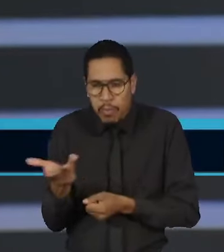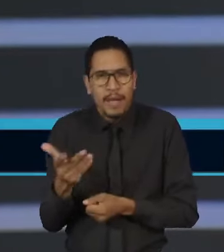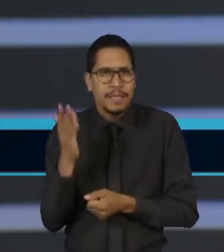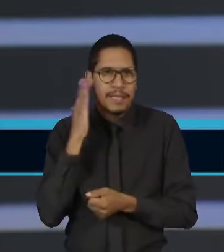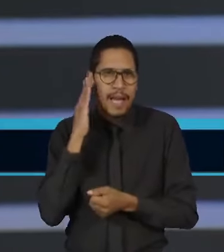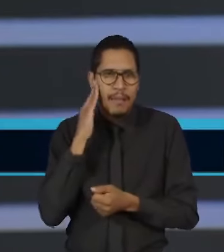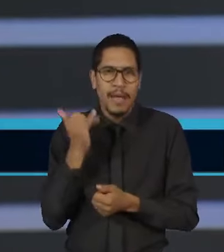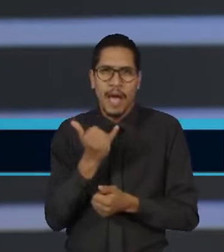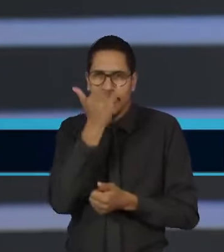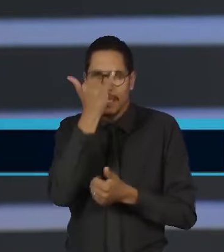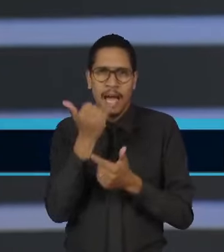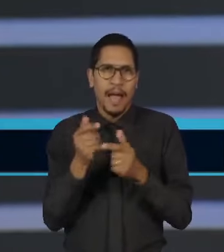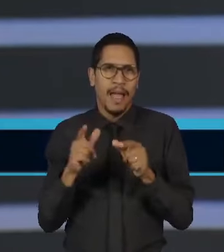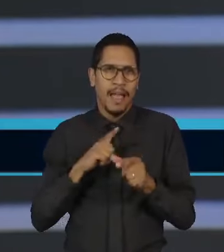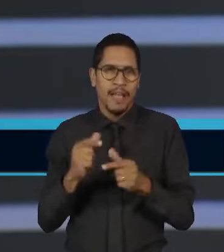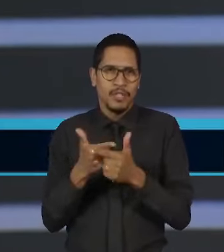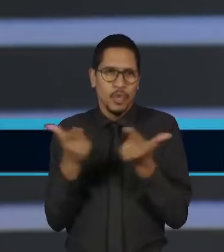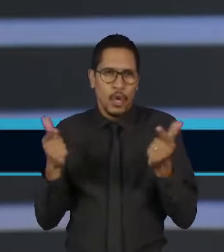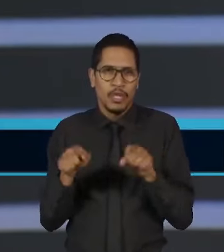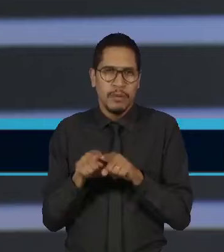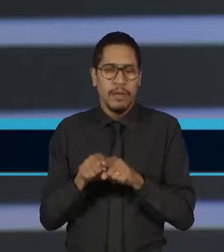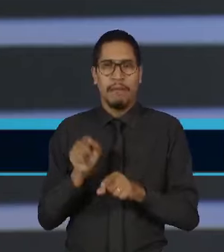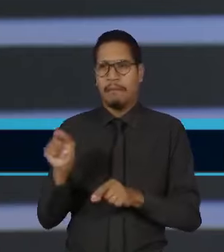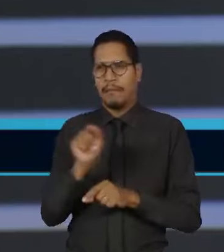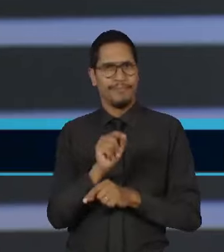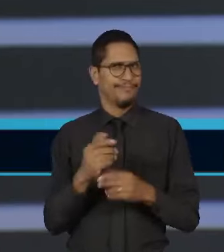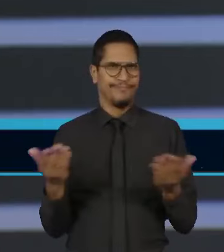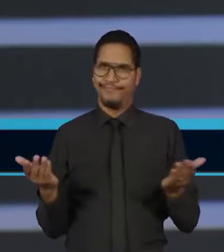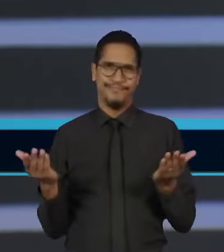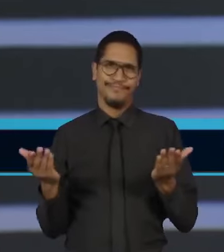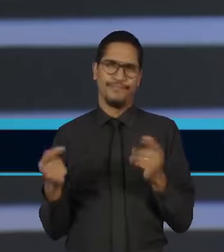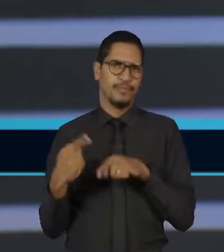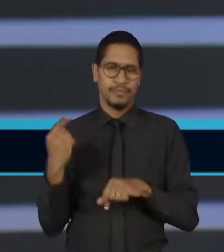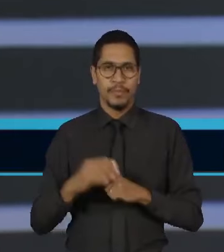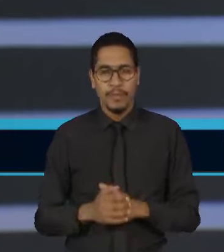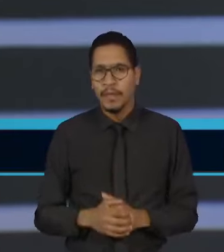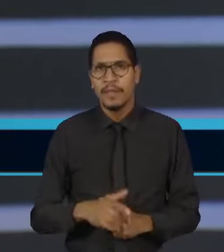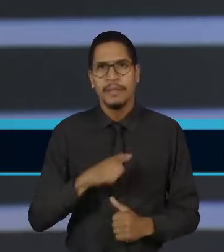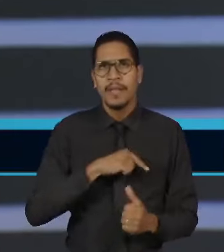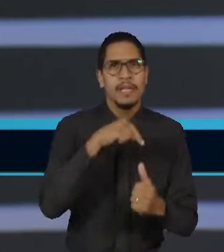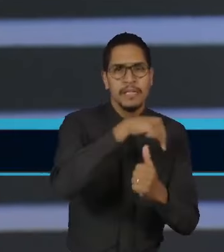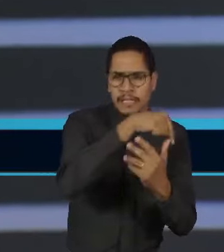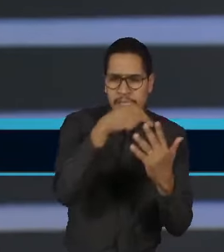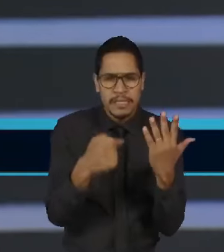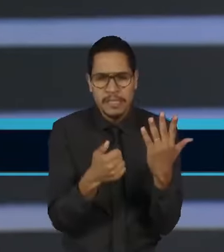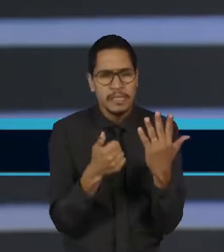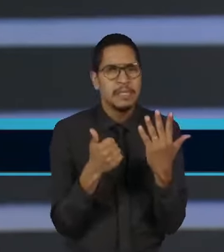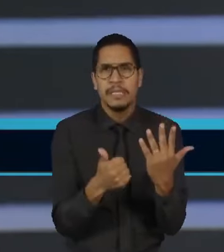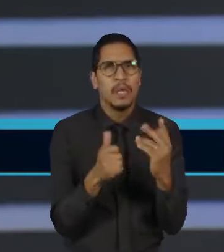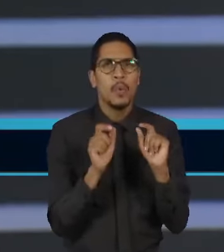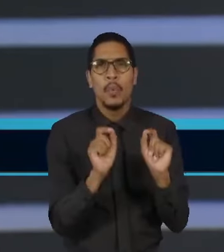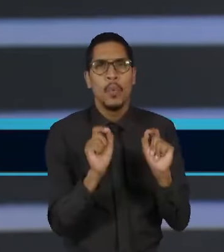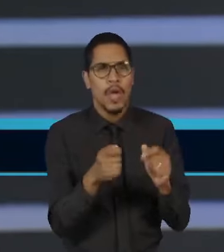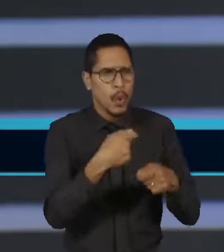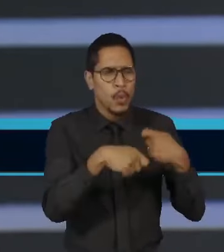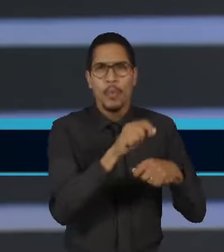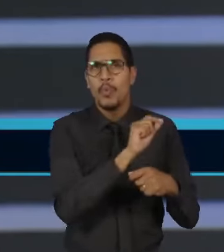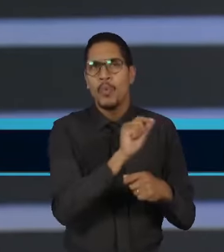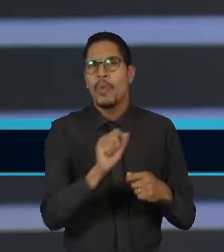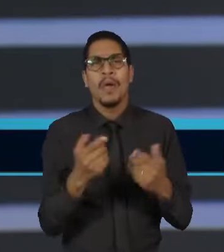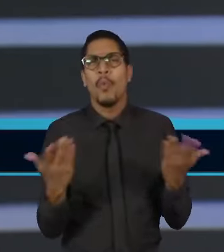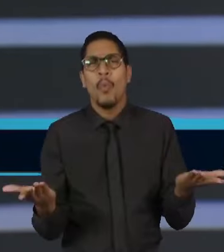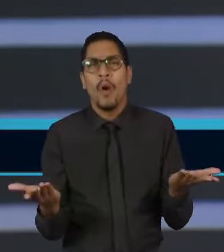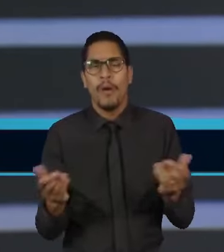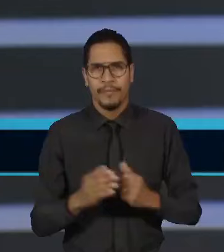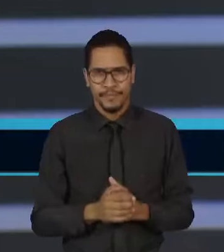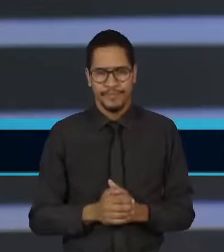discussão uma o presidente do senado e do congresso diz que tem seis cenários Quais são os seis cenários eh econômicos ele falou que